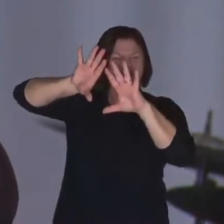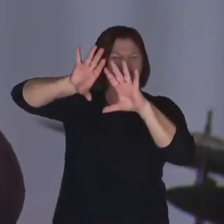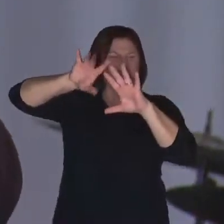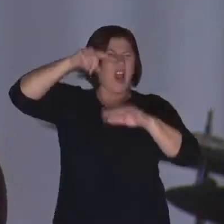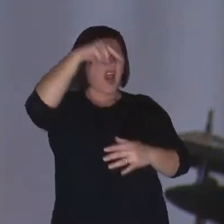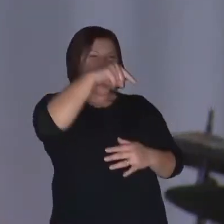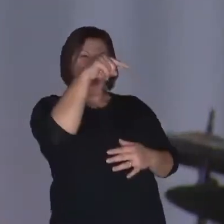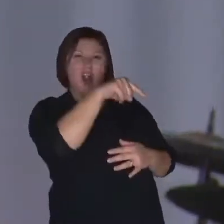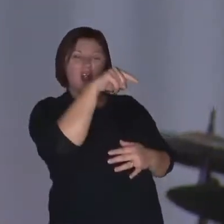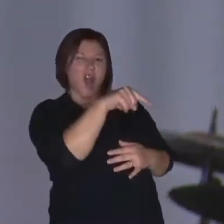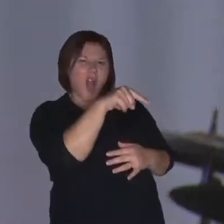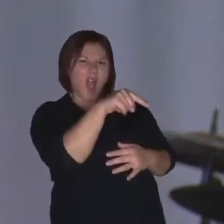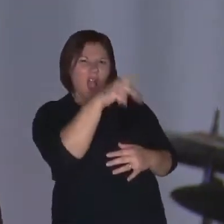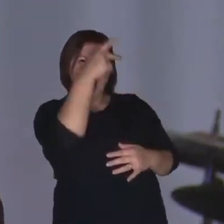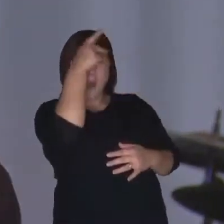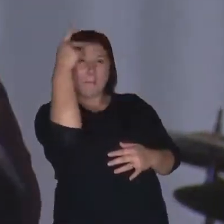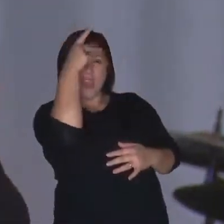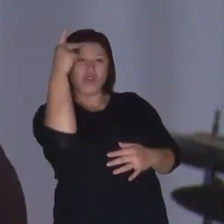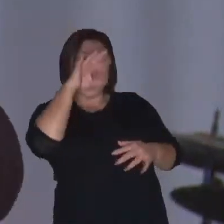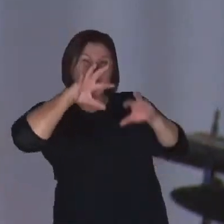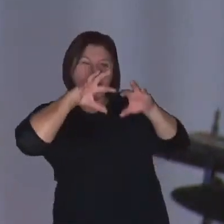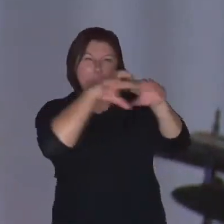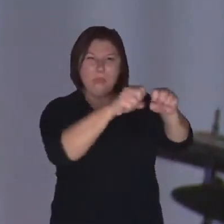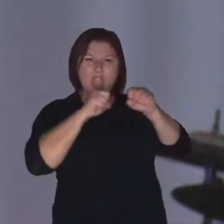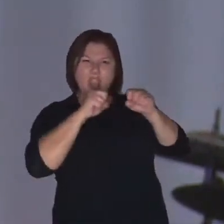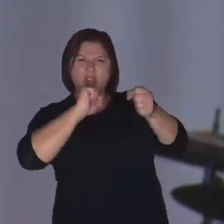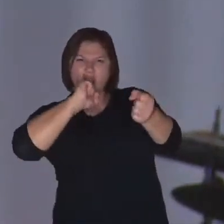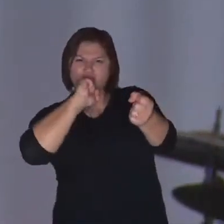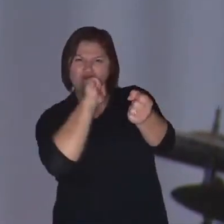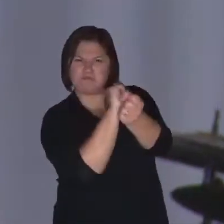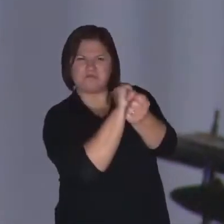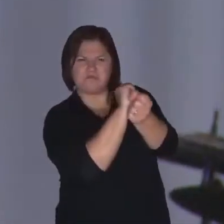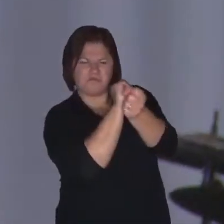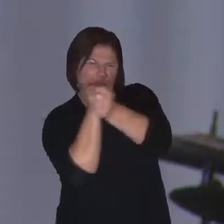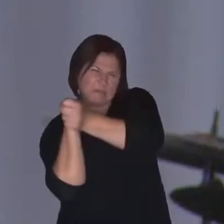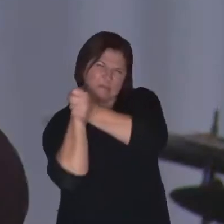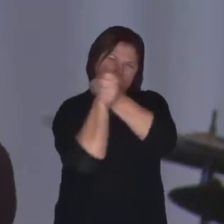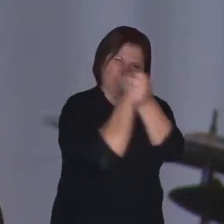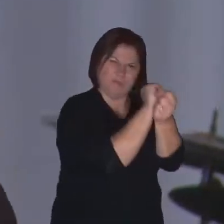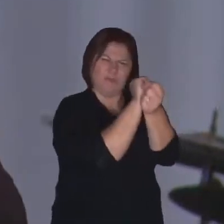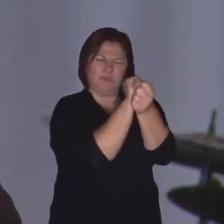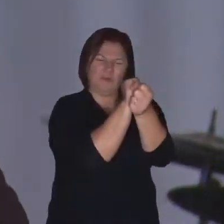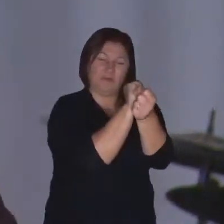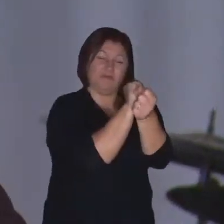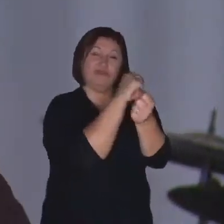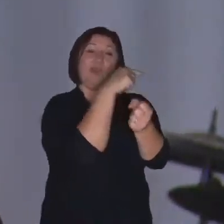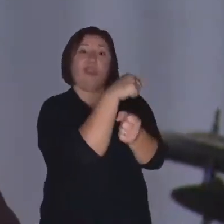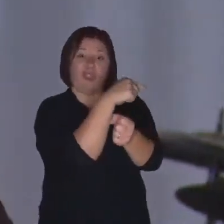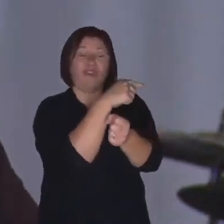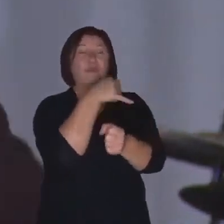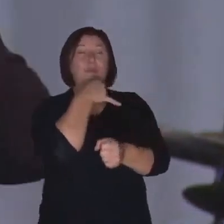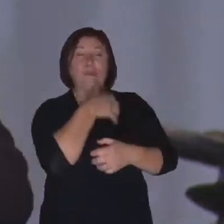Olha que sem vergonha esses caras. Tinham acabado de deportar eles. E agora eles estão pedindo para a